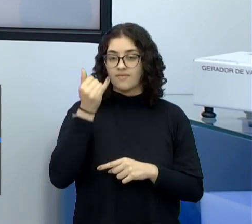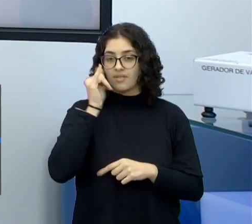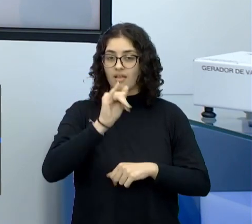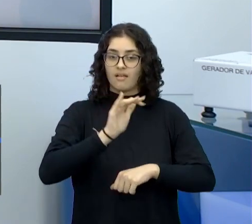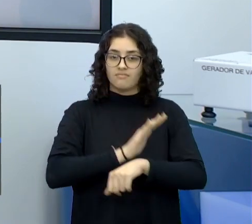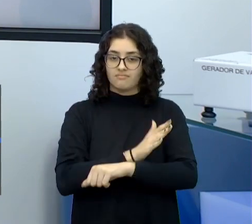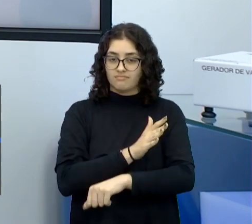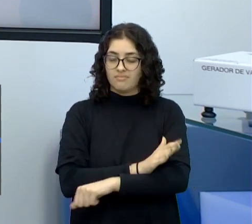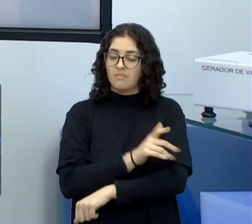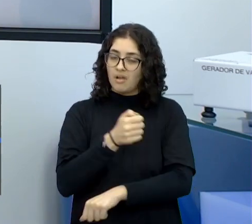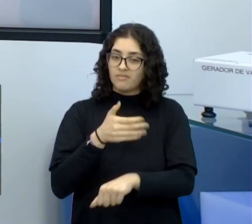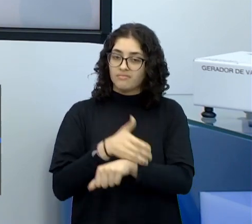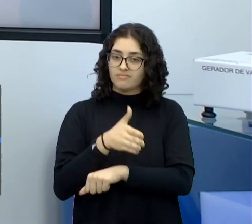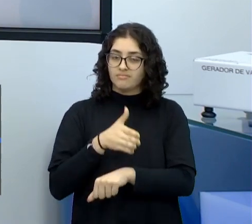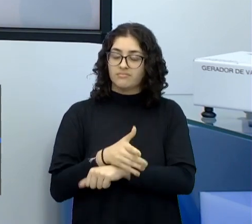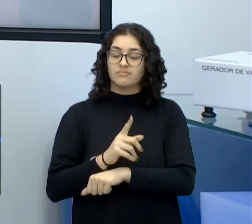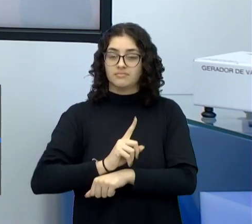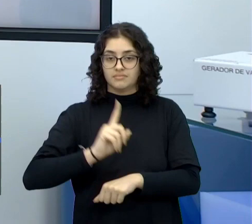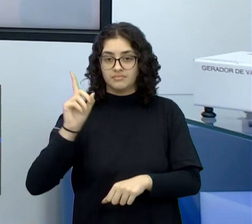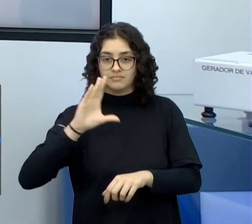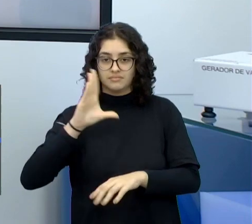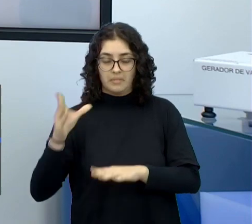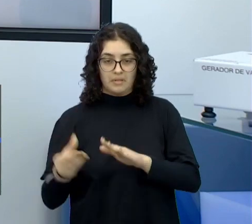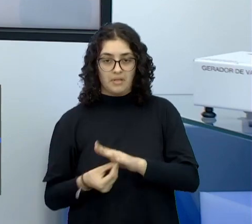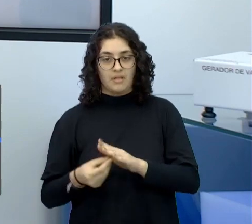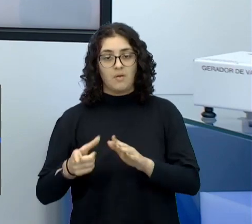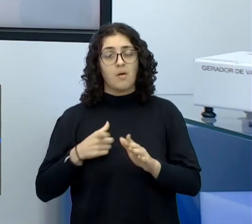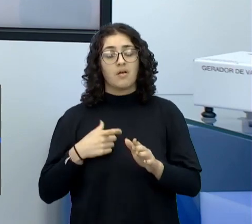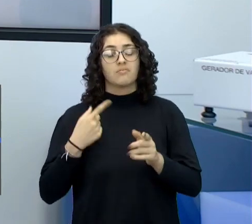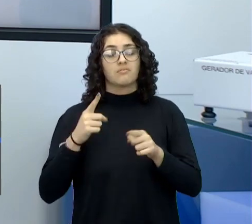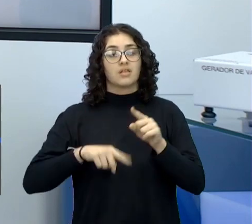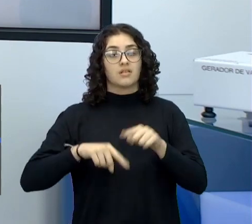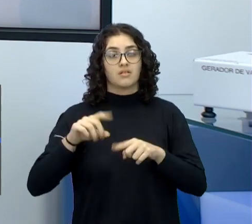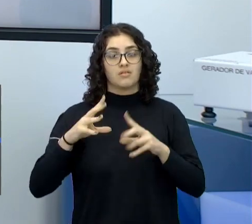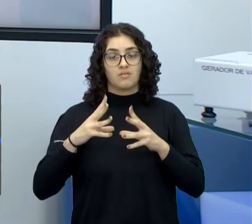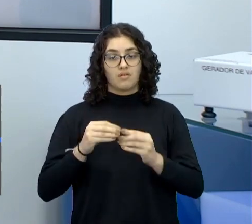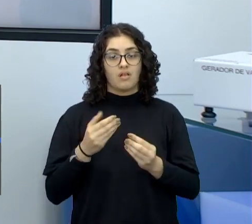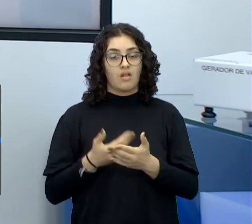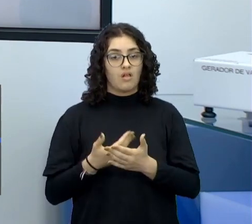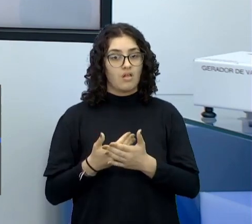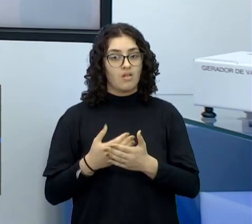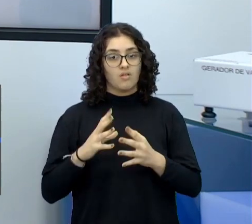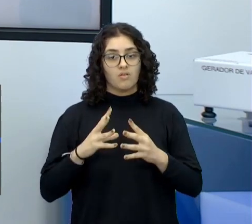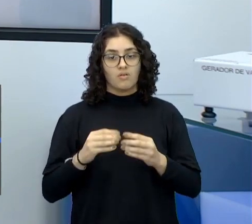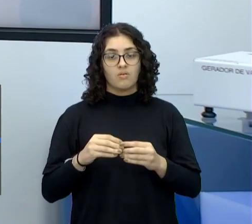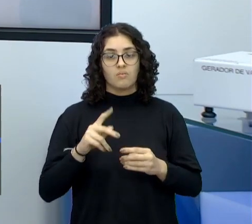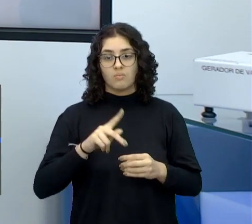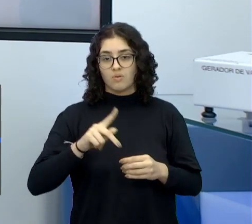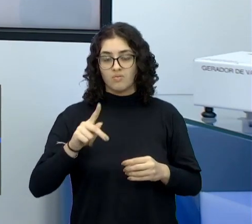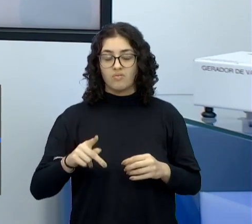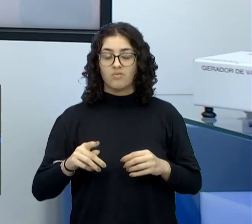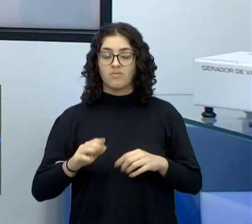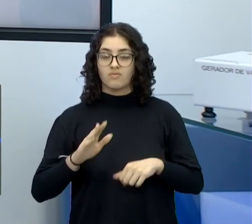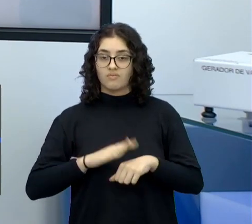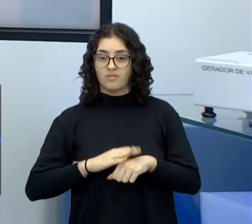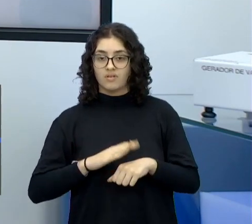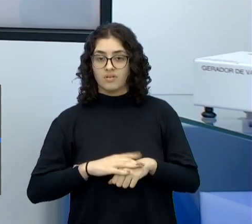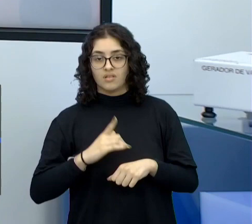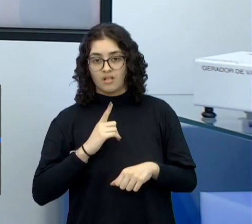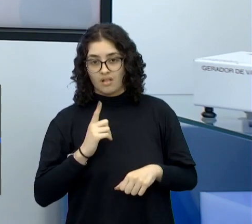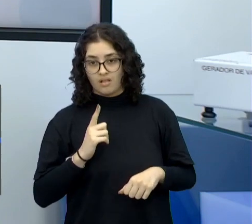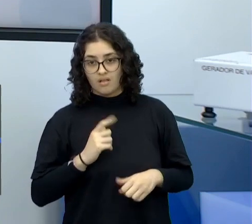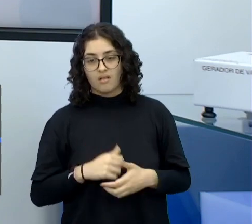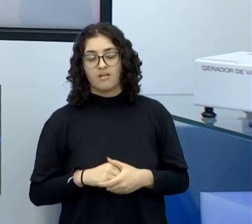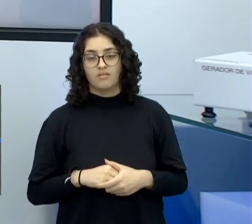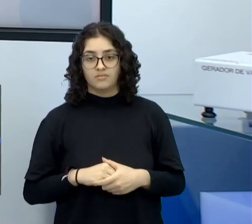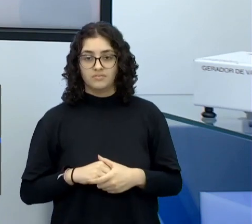antirracista. Acesse lá no repositório, conheça um pouquinho de todo o material, aulas que todos os professores produziram, vocês têm todos os segmentos,